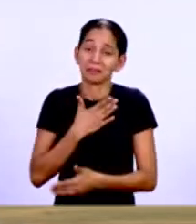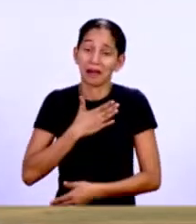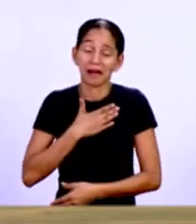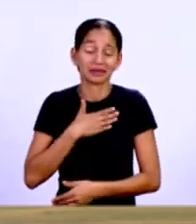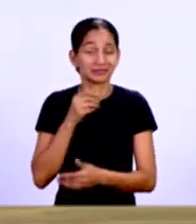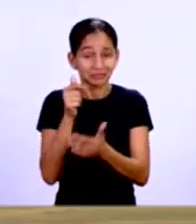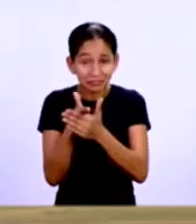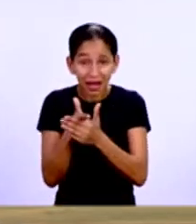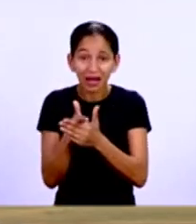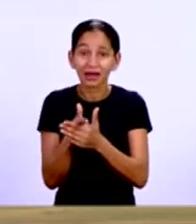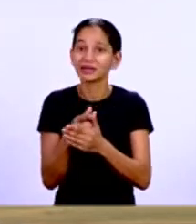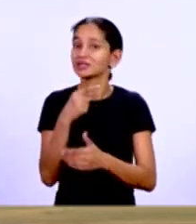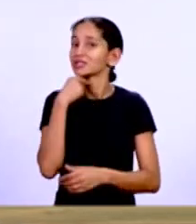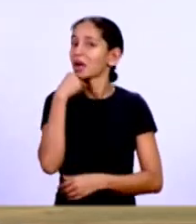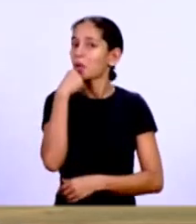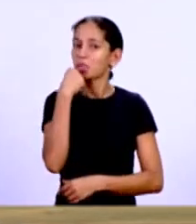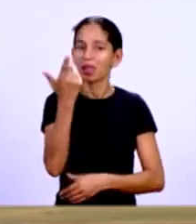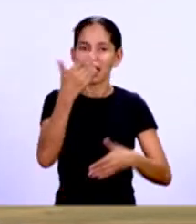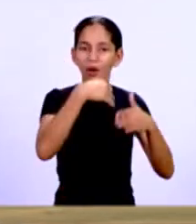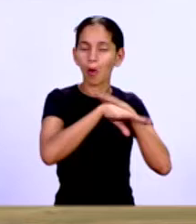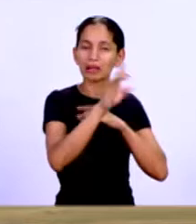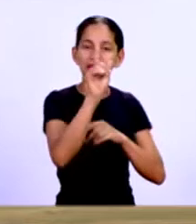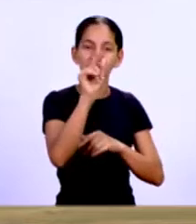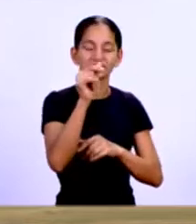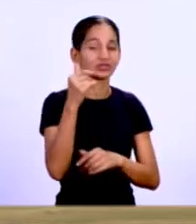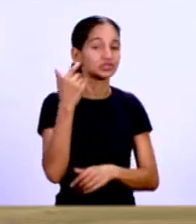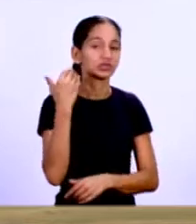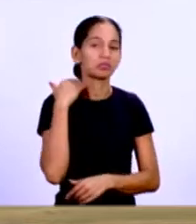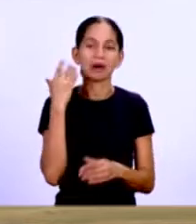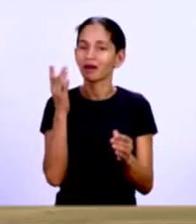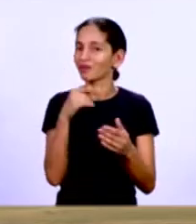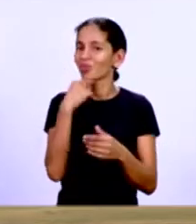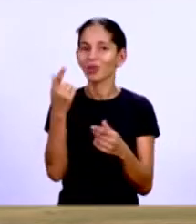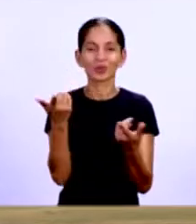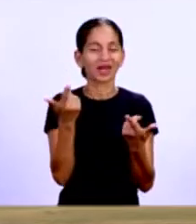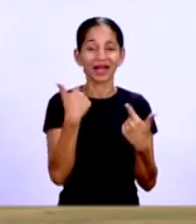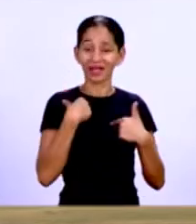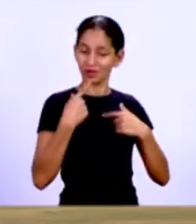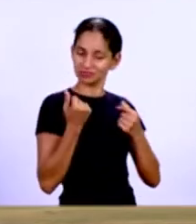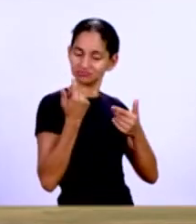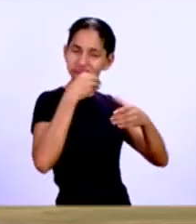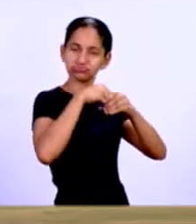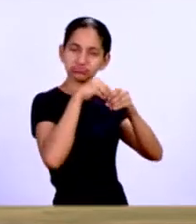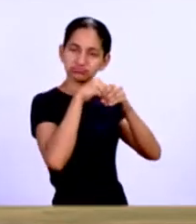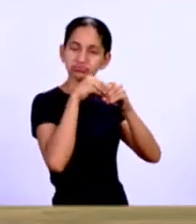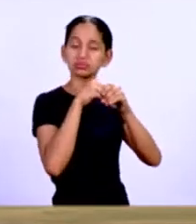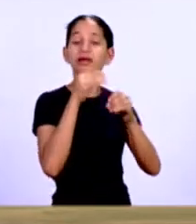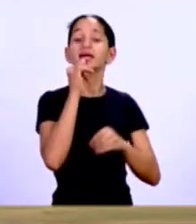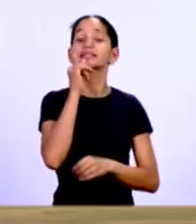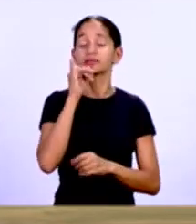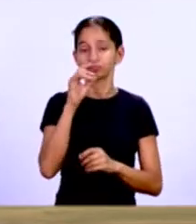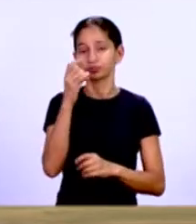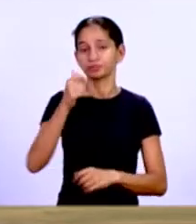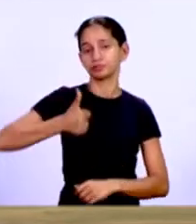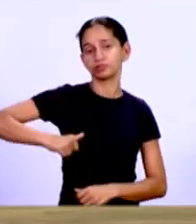fazer, você não tem como conseguir 400% ao ano, gente. Se você for, por exemplo, investir na Bolsa de Valores, que é